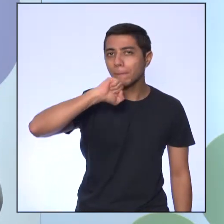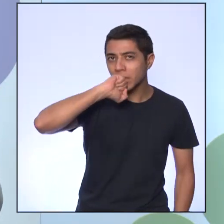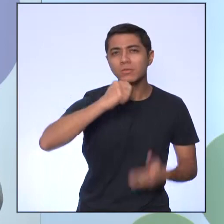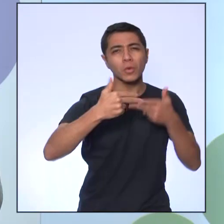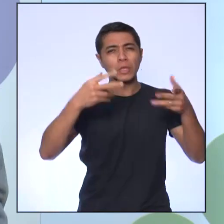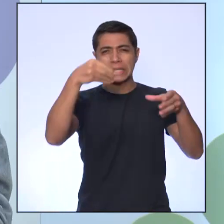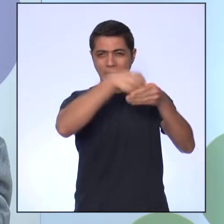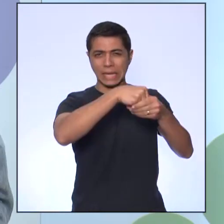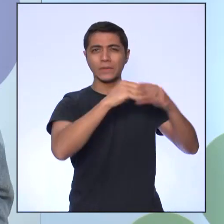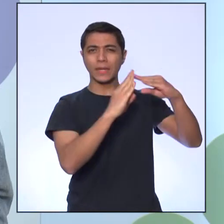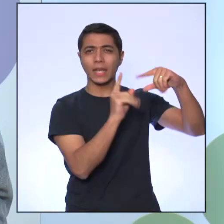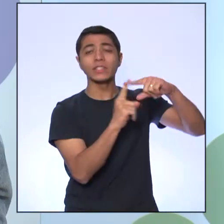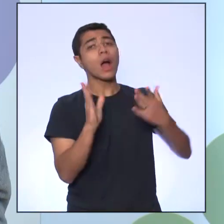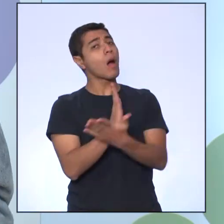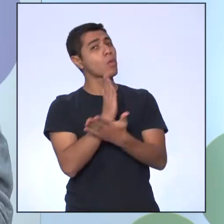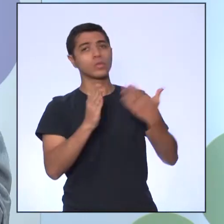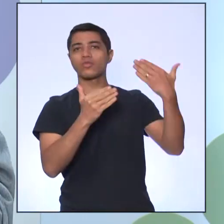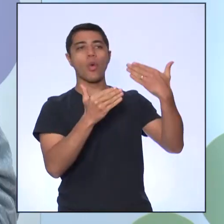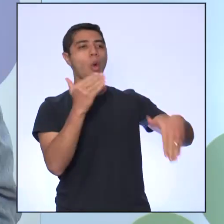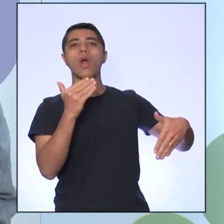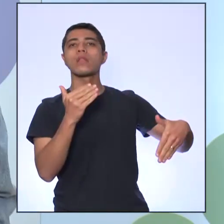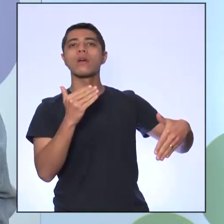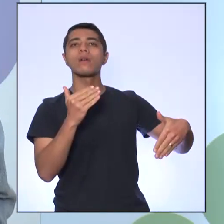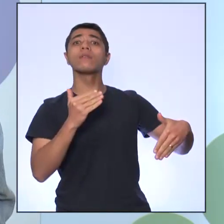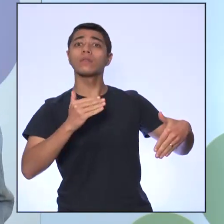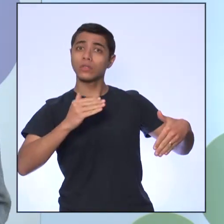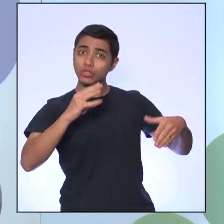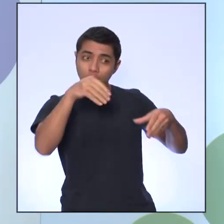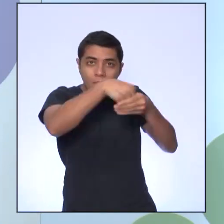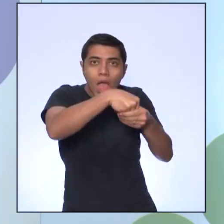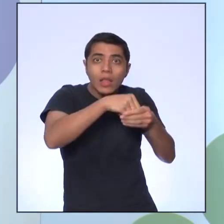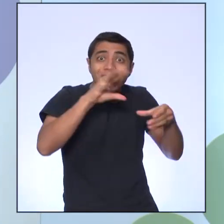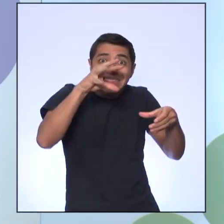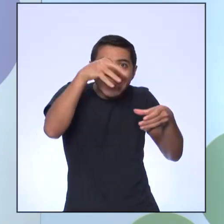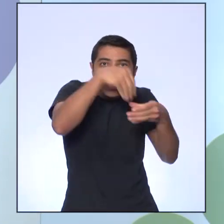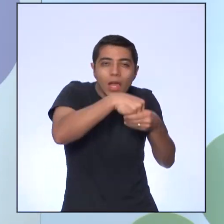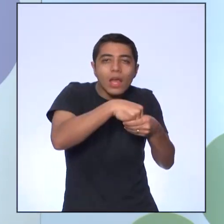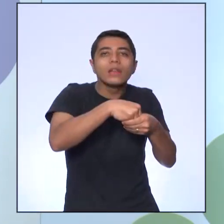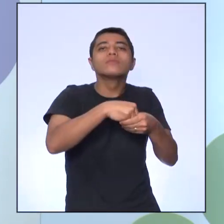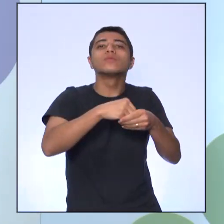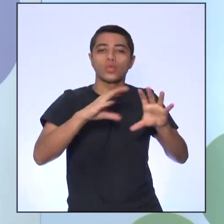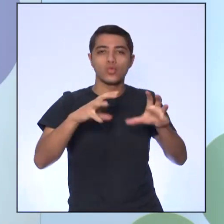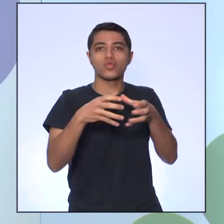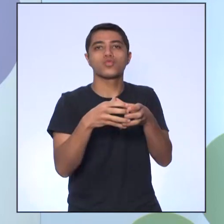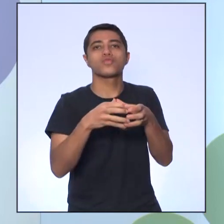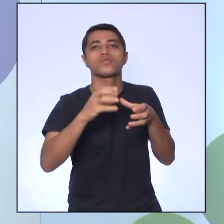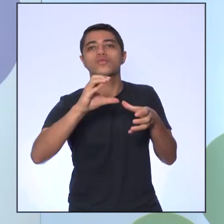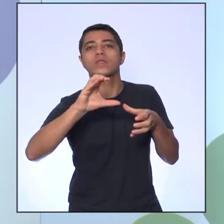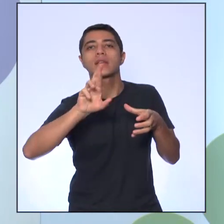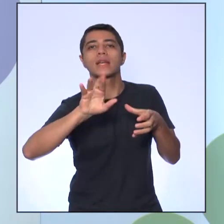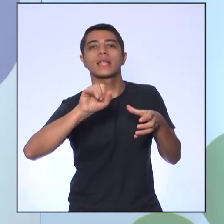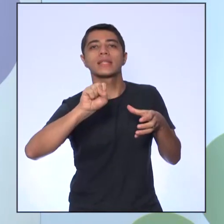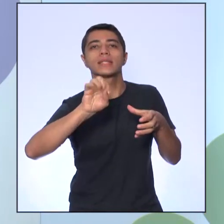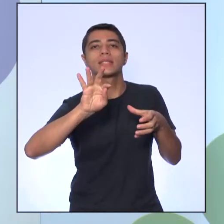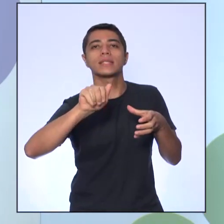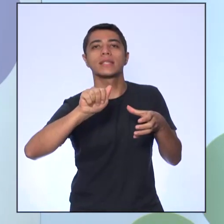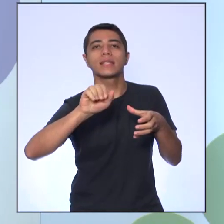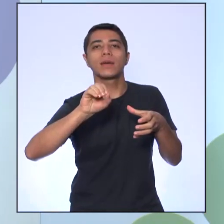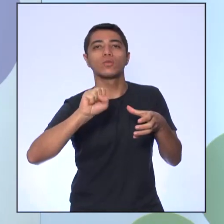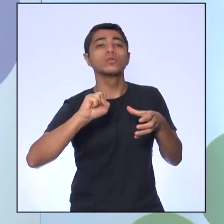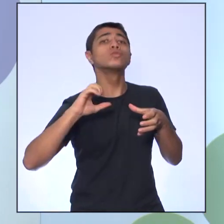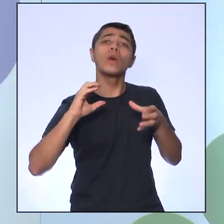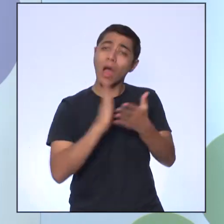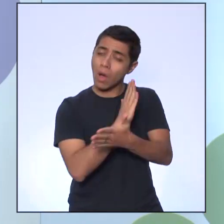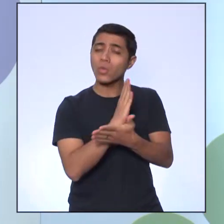de críticas dentro da própria igreja, entre os próprios cristãos, tá? Que é o que a gente vai ver no próximo